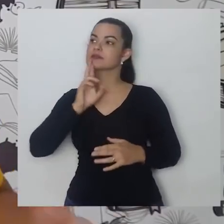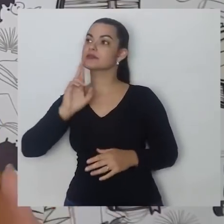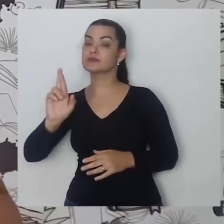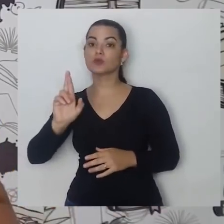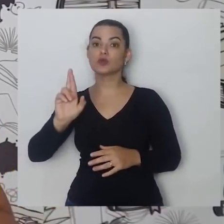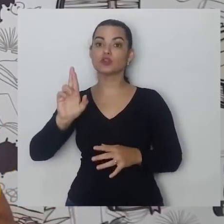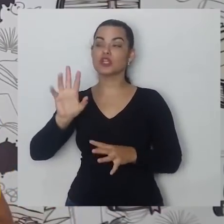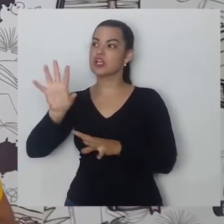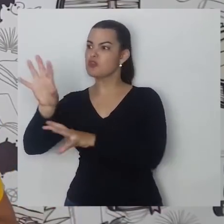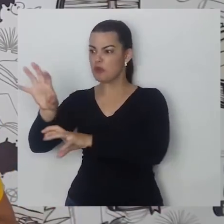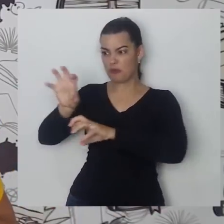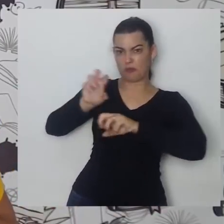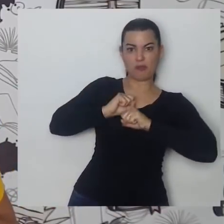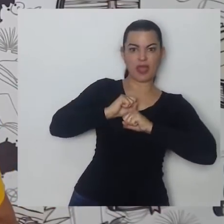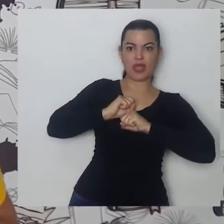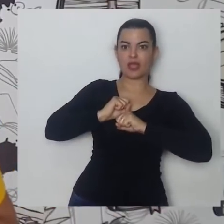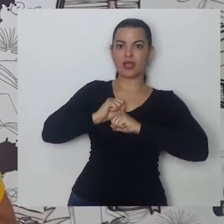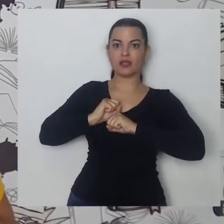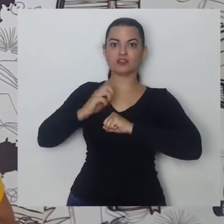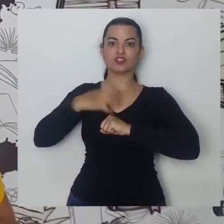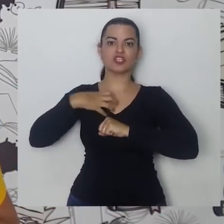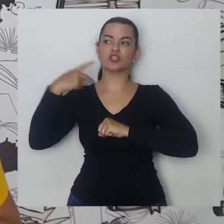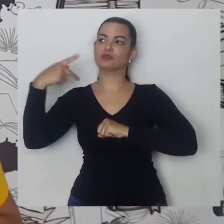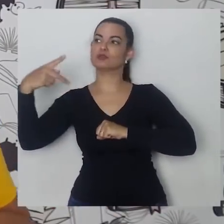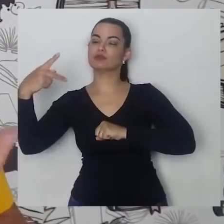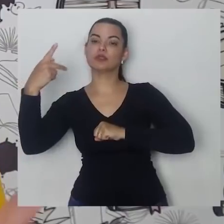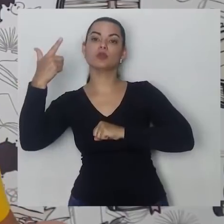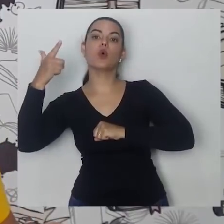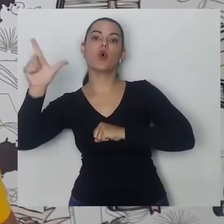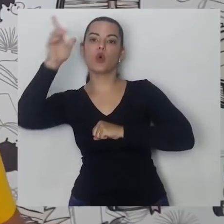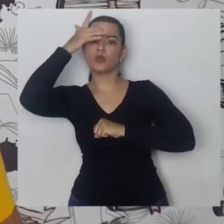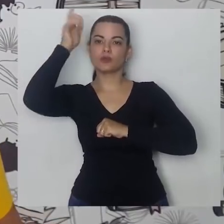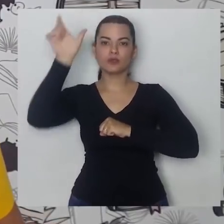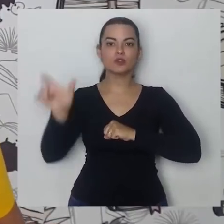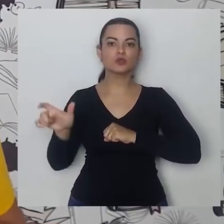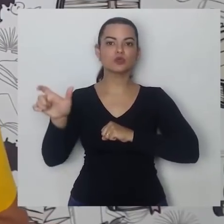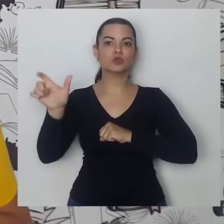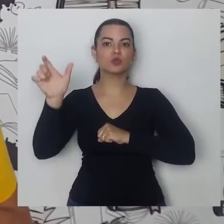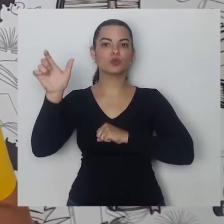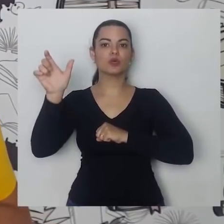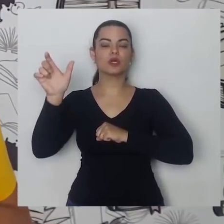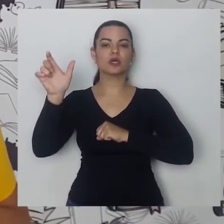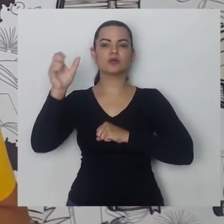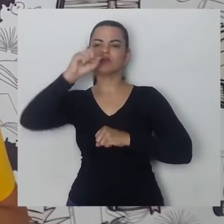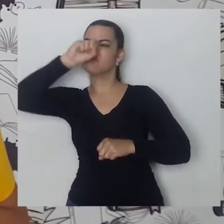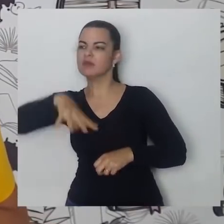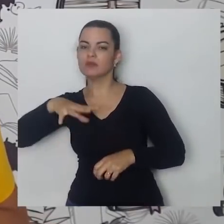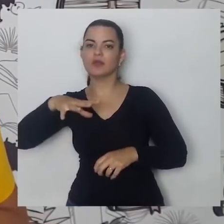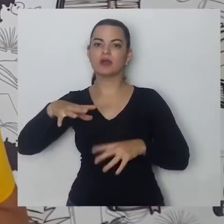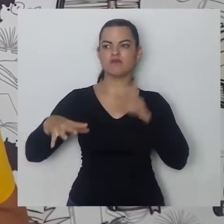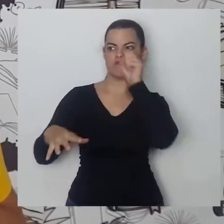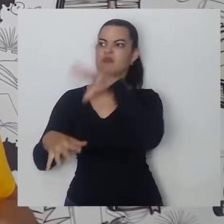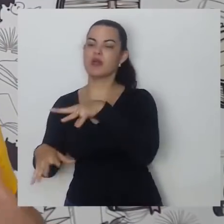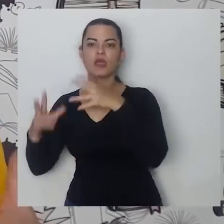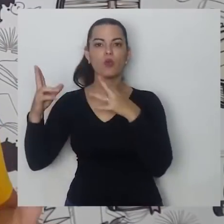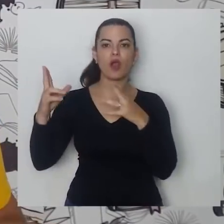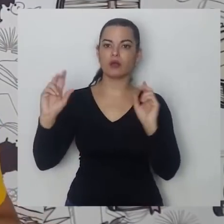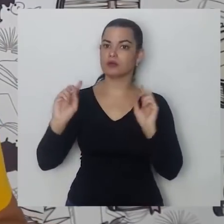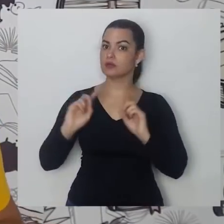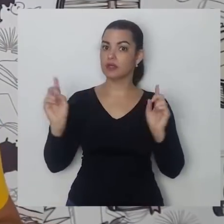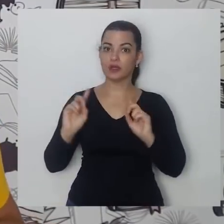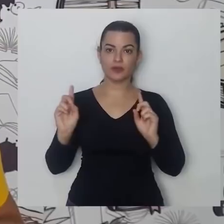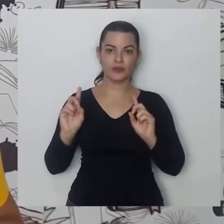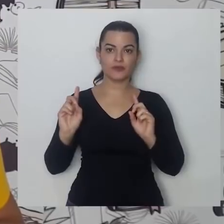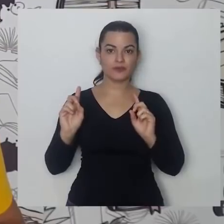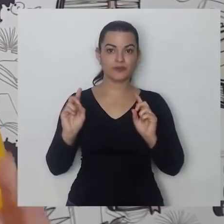aquelas sensações ruins que uma situação de violência verbal, nesse caso, pode ocasionar. Então é